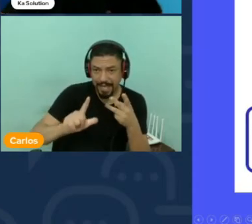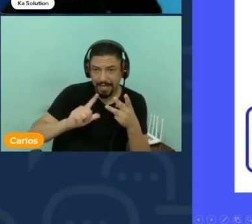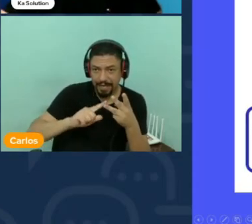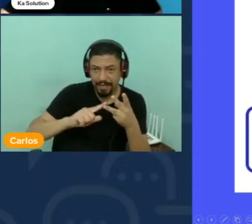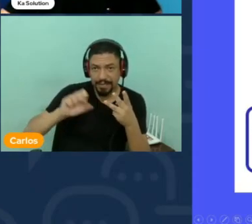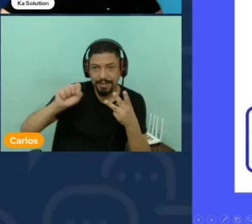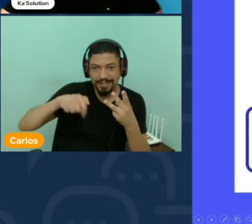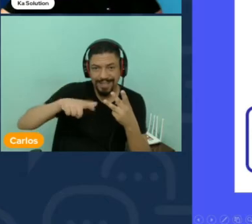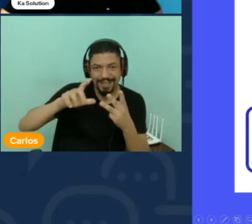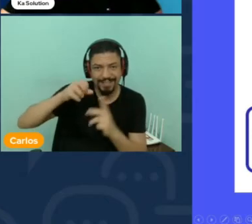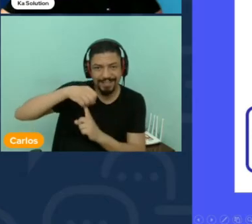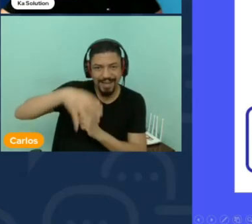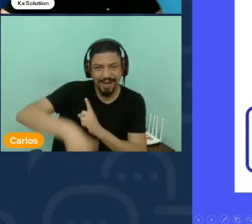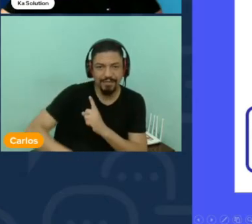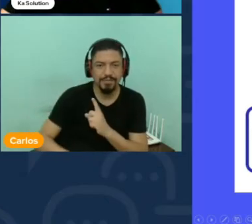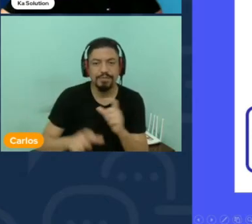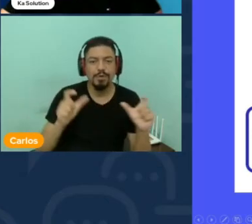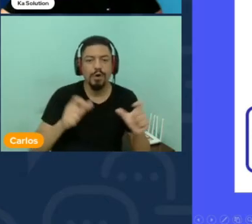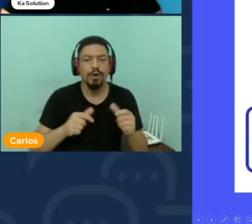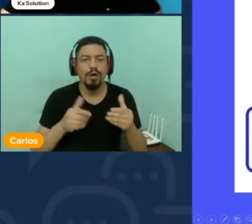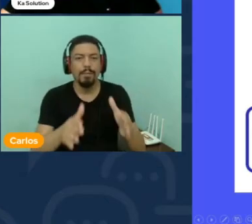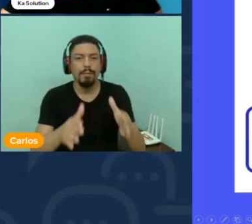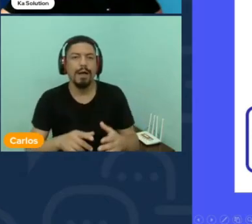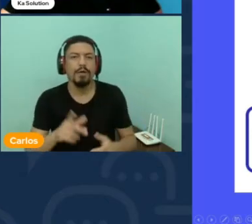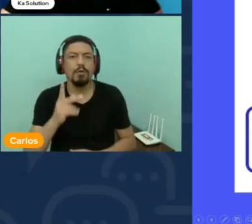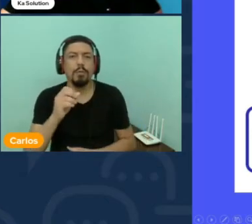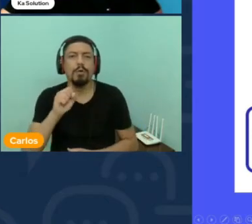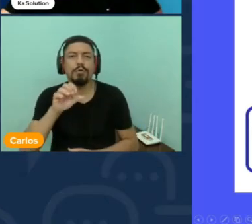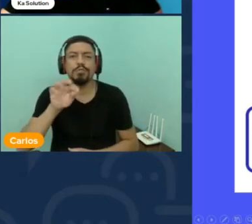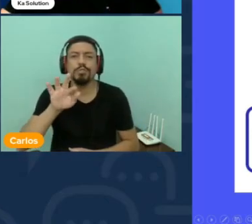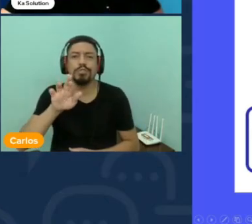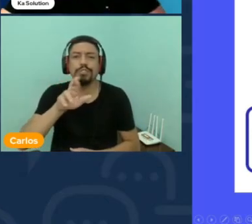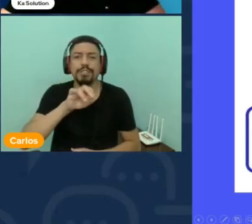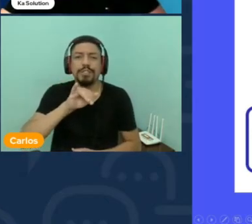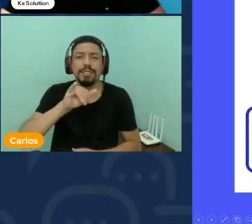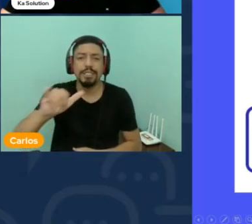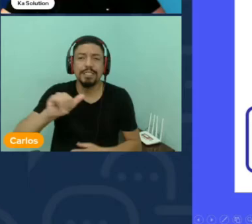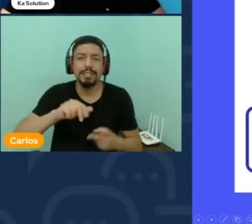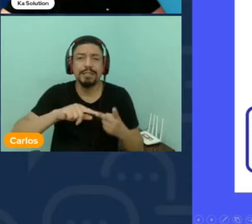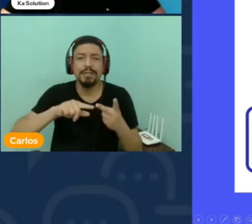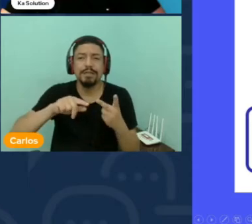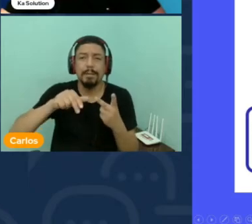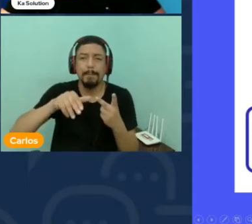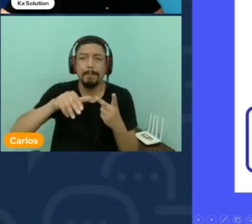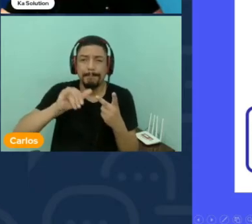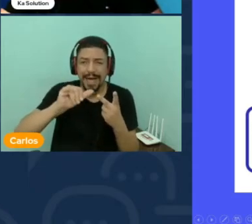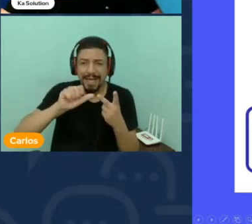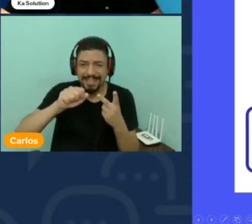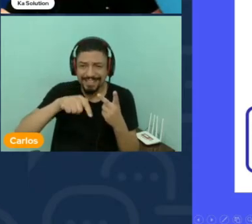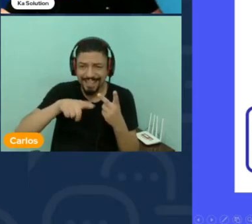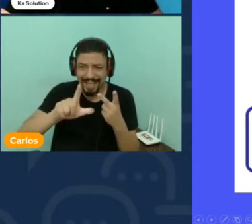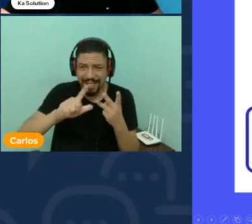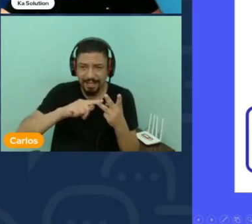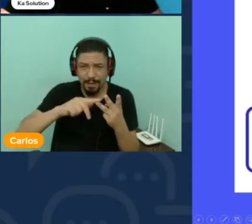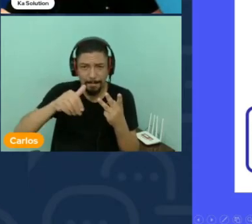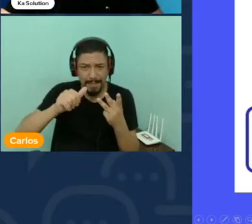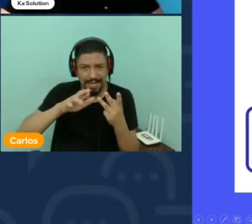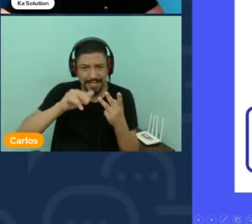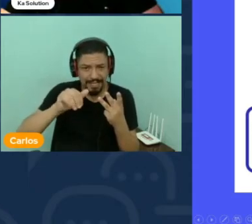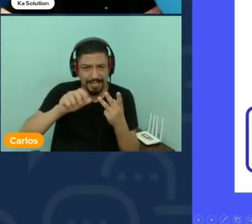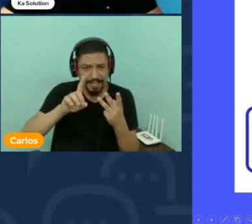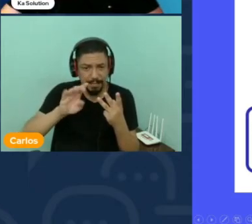source, PostgreSQL, MySQL, MariaDB. E um banco de